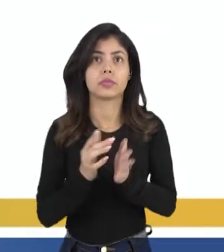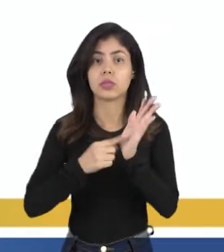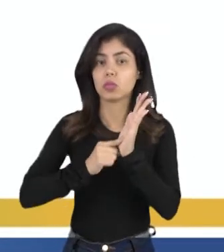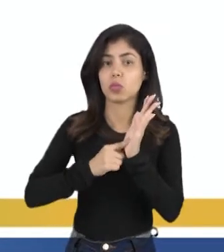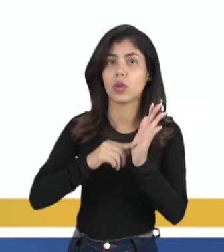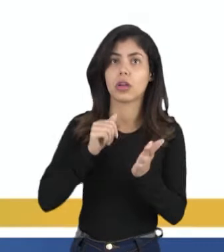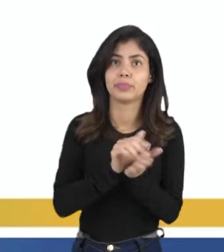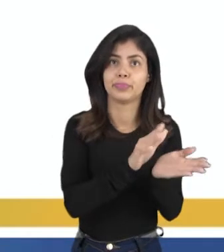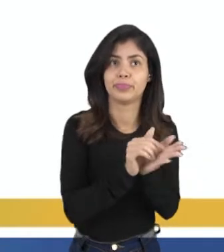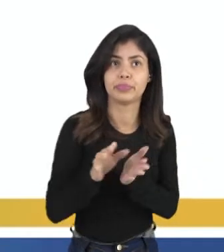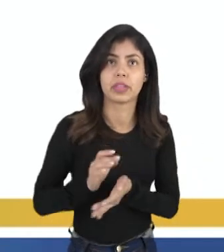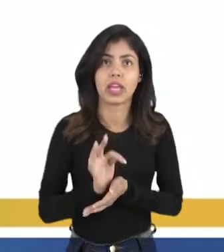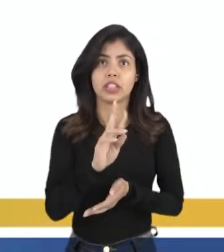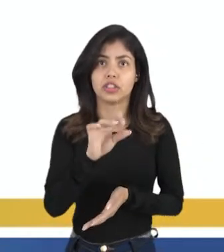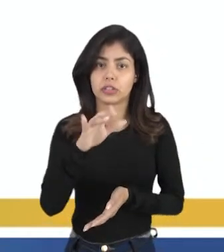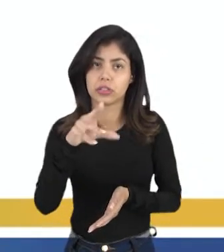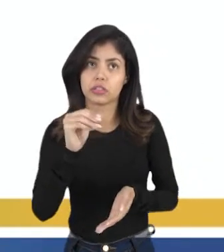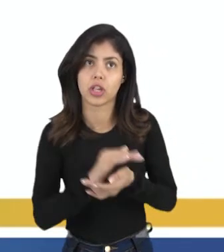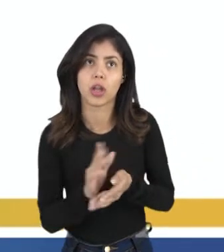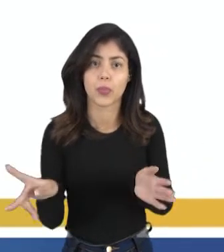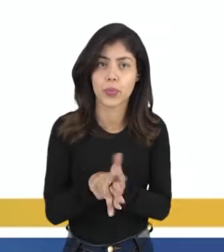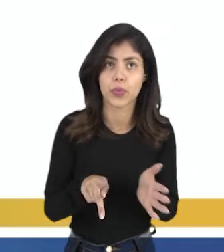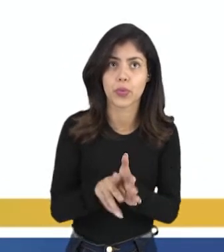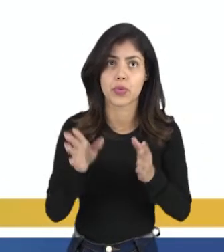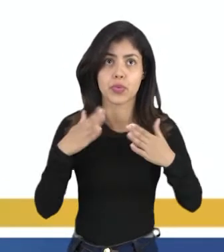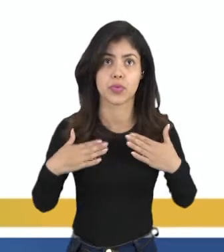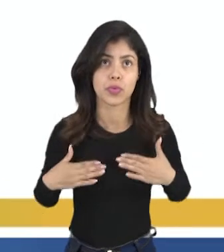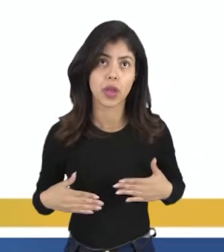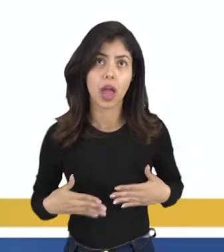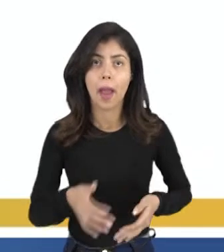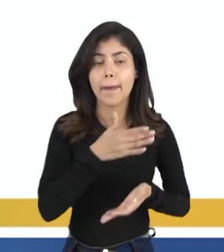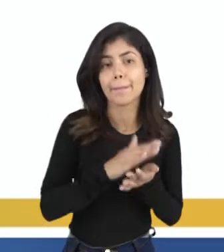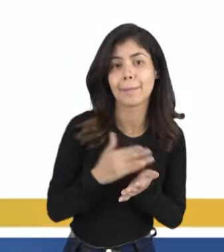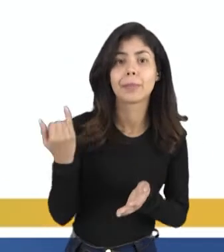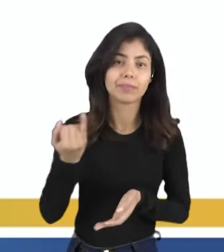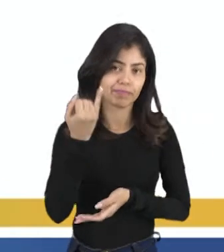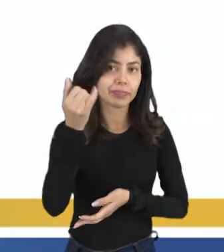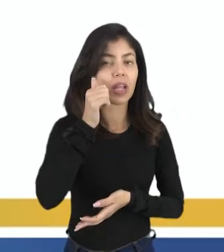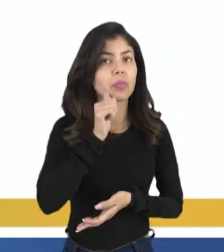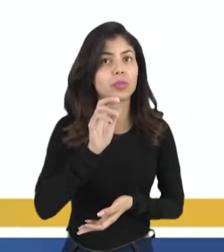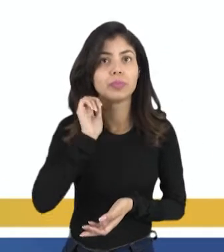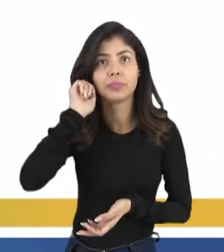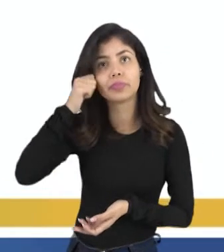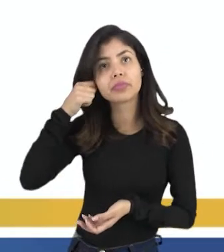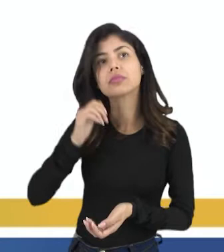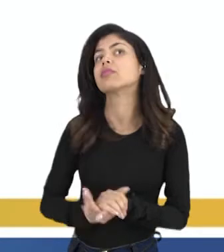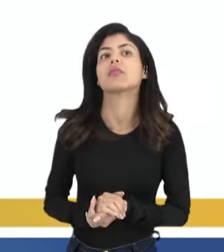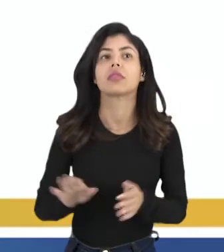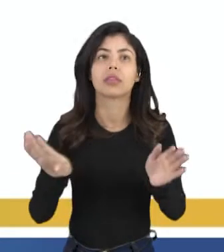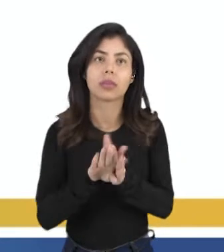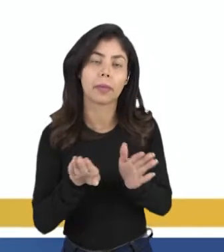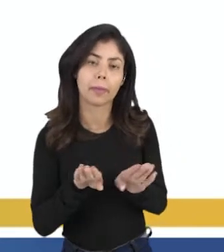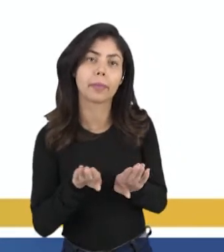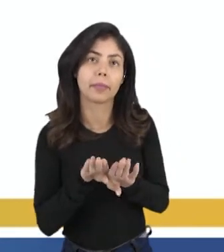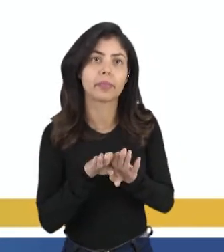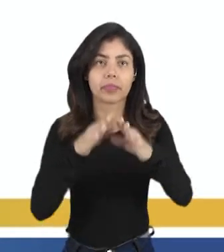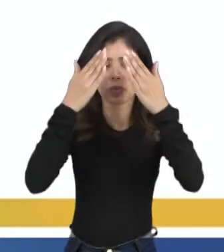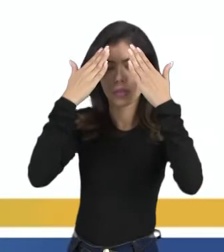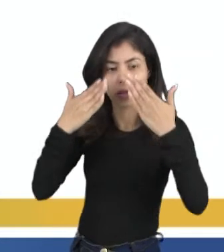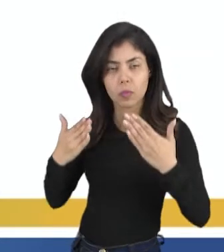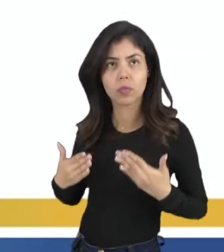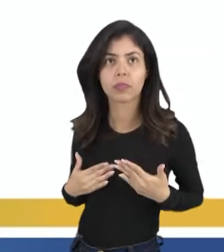aponta a desvalorização estética do negro, e especialmente da mulher negra, e a idealização da beleza e